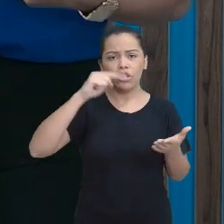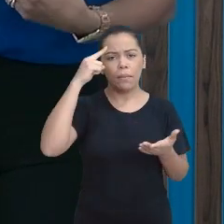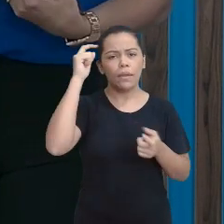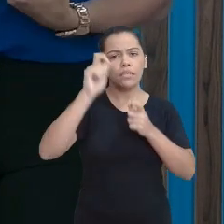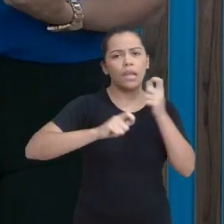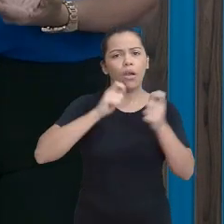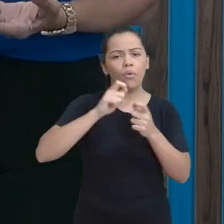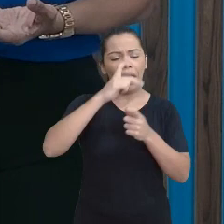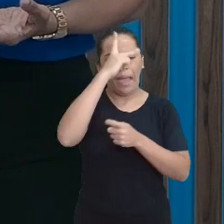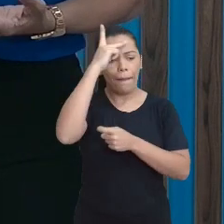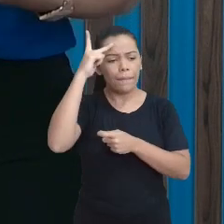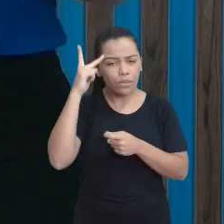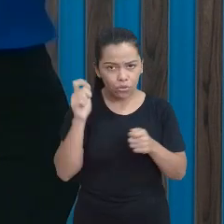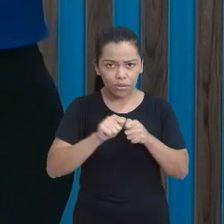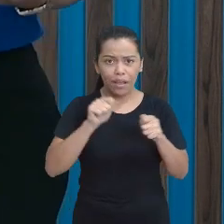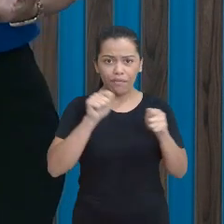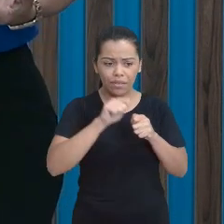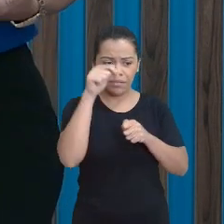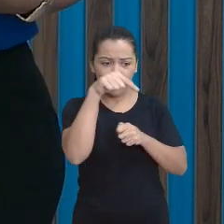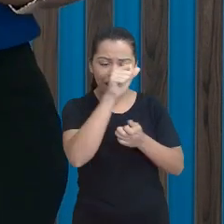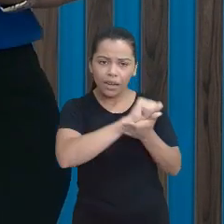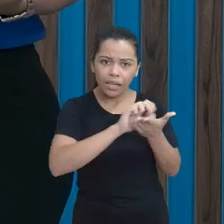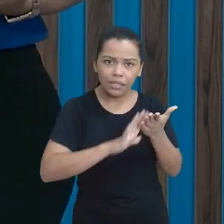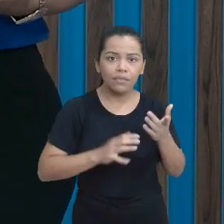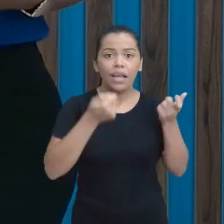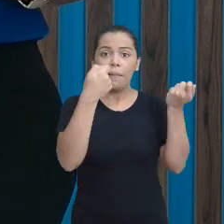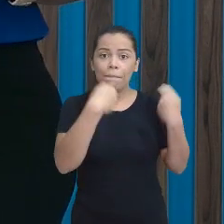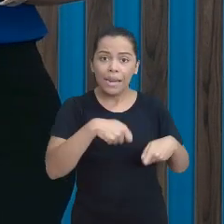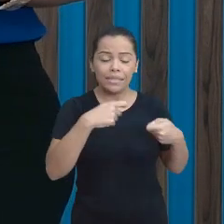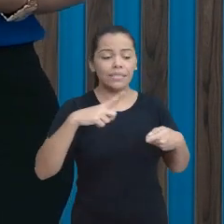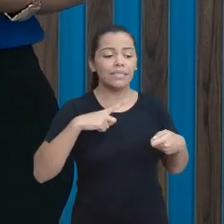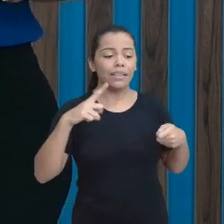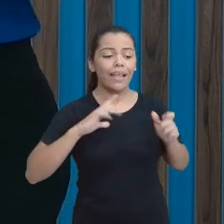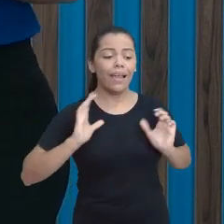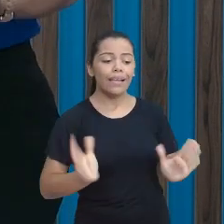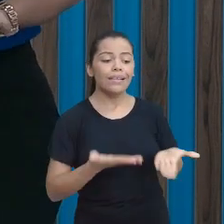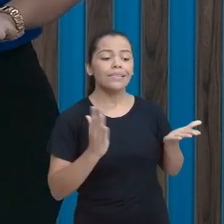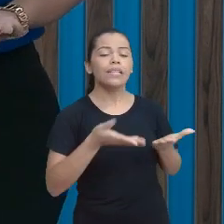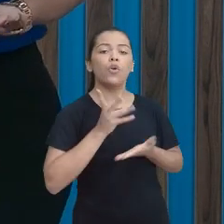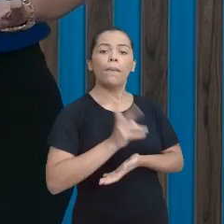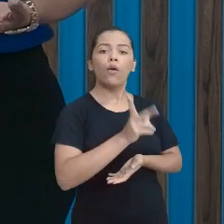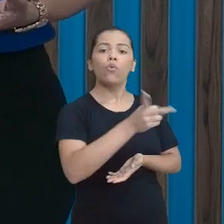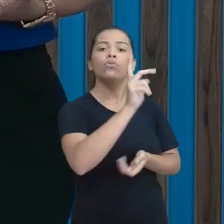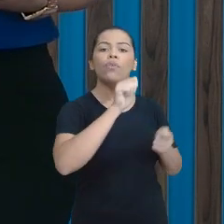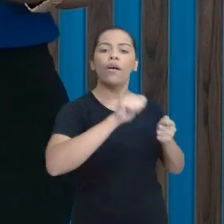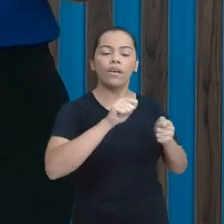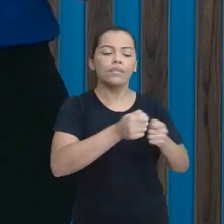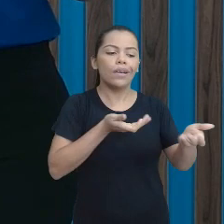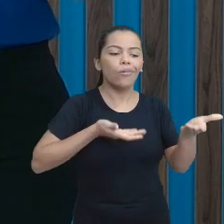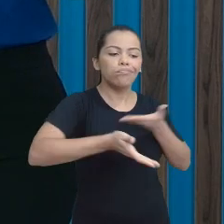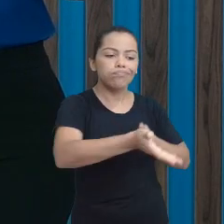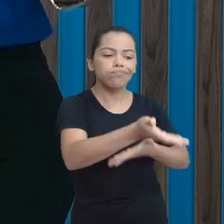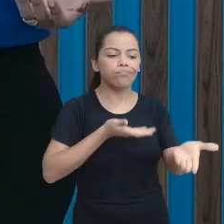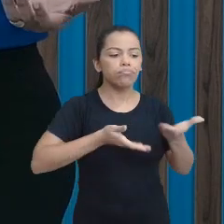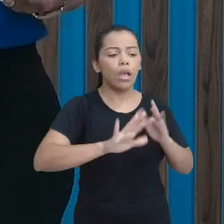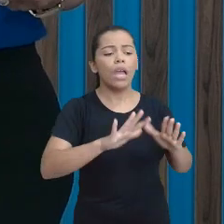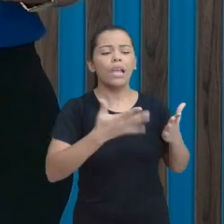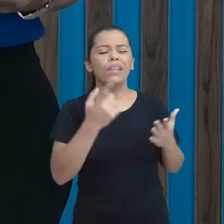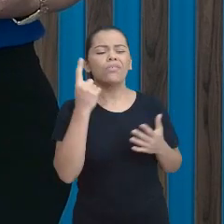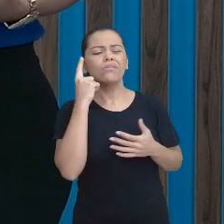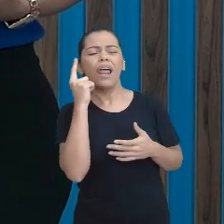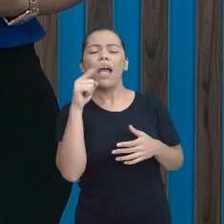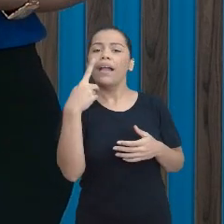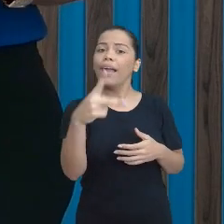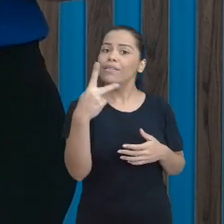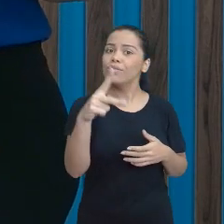realizando precisa de uma determinação para se manter fazendo e para se manter interagindo. Então, será que as atividades que você